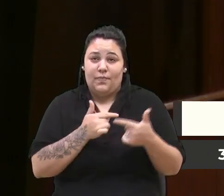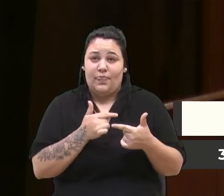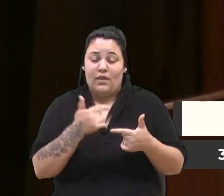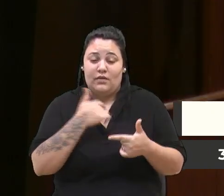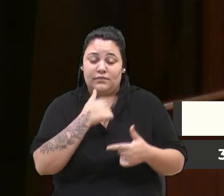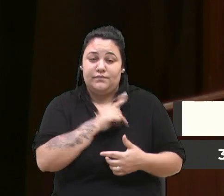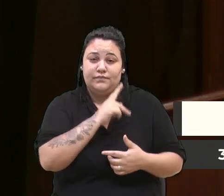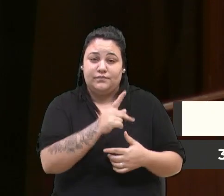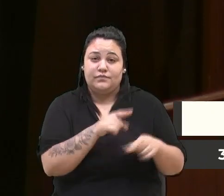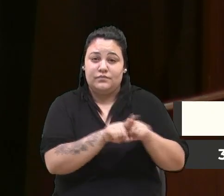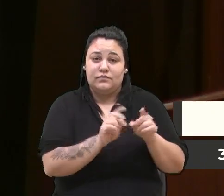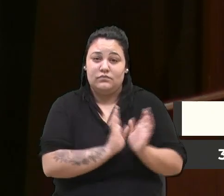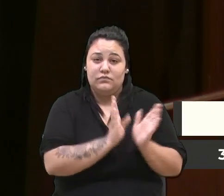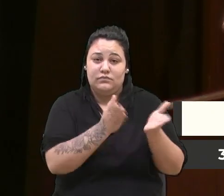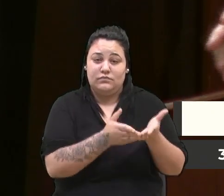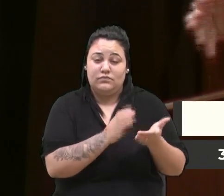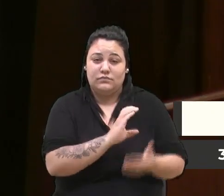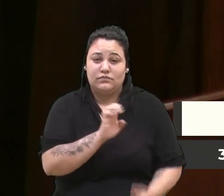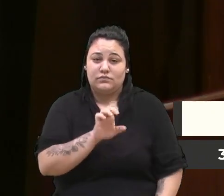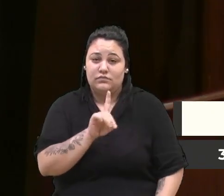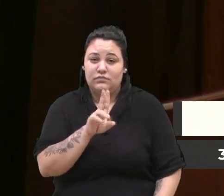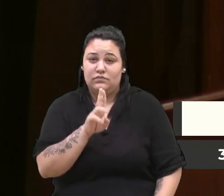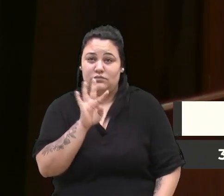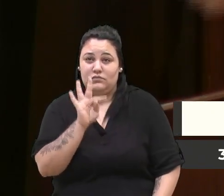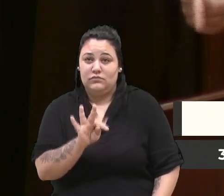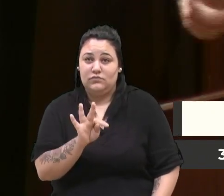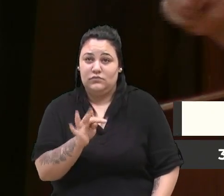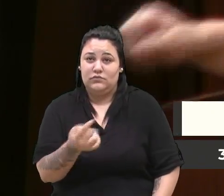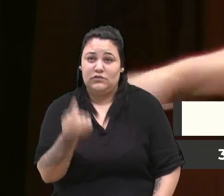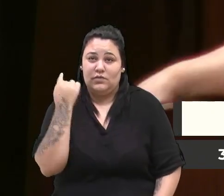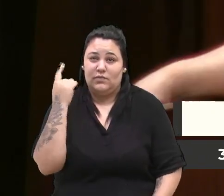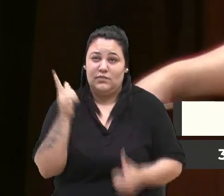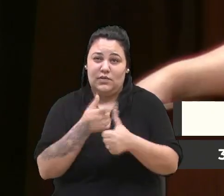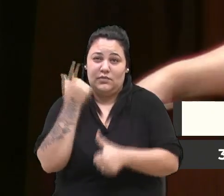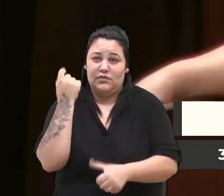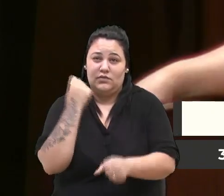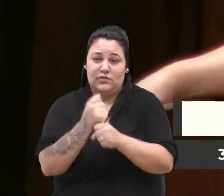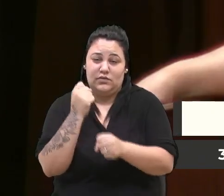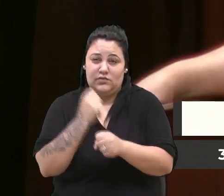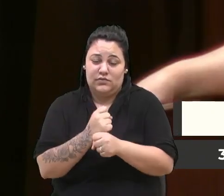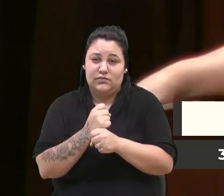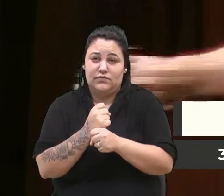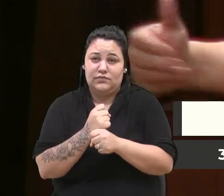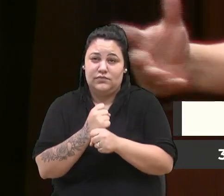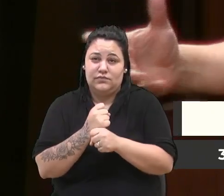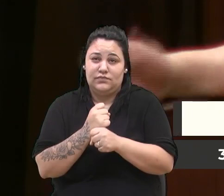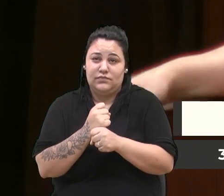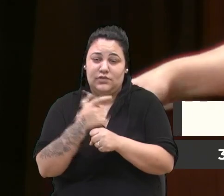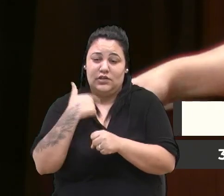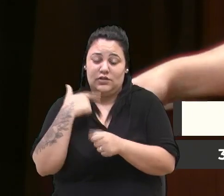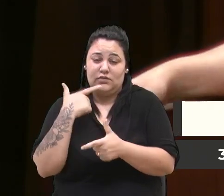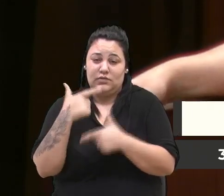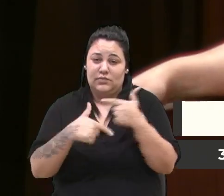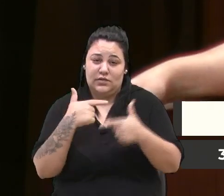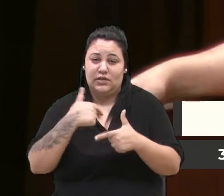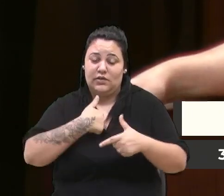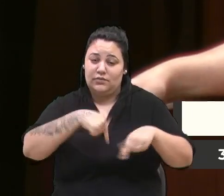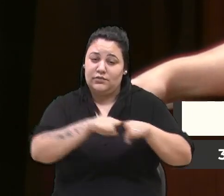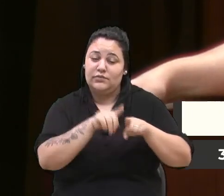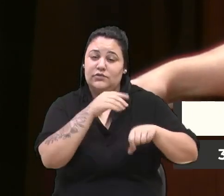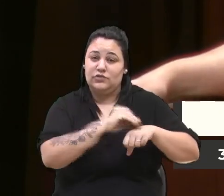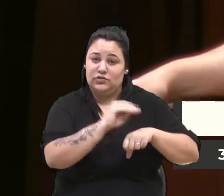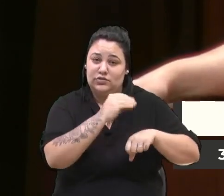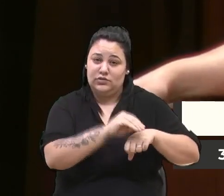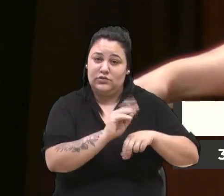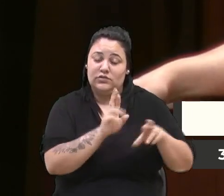da comissão da SEDUT, lá no primeiro ano de legislatura, também fui um proponente das